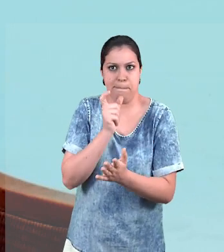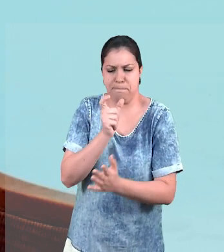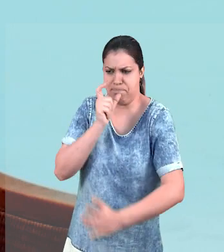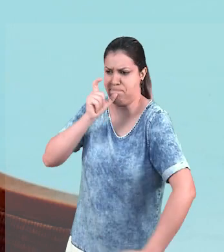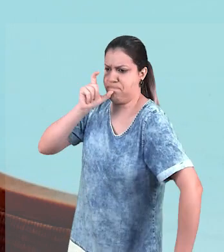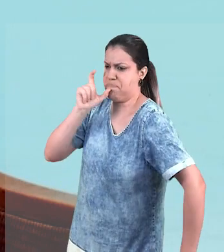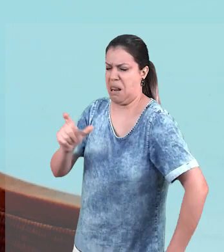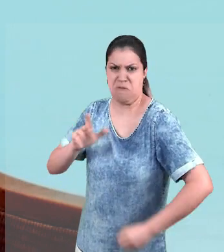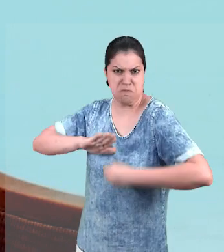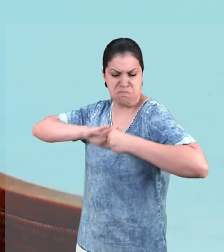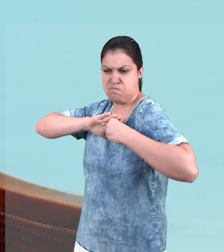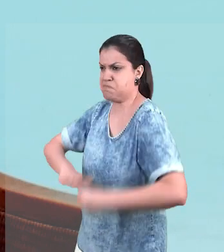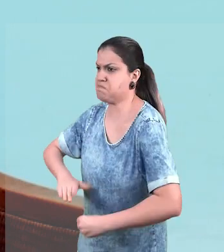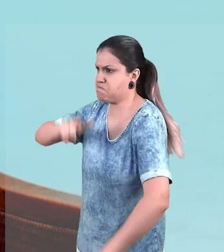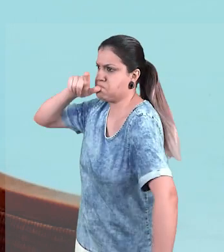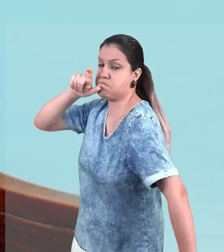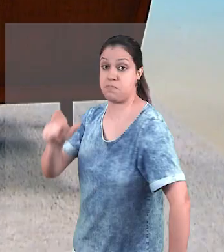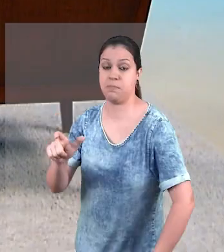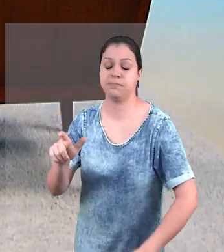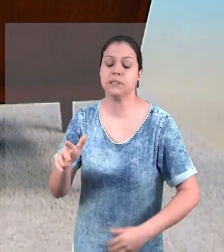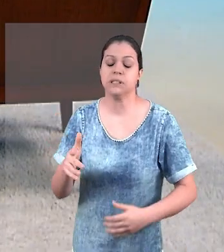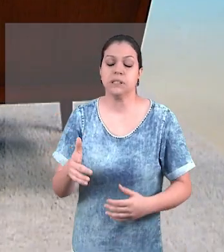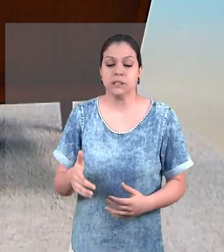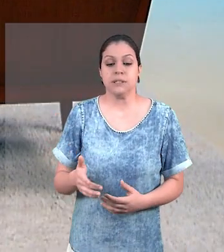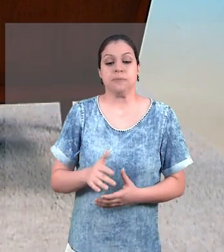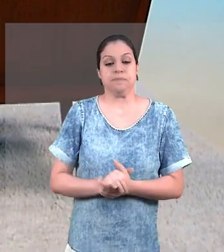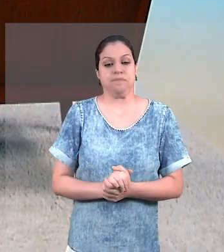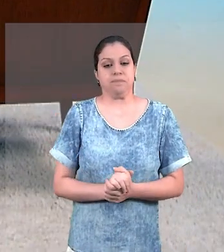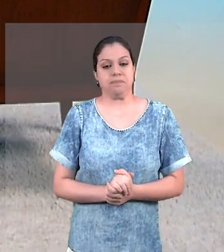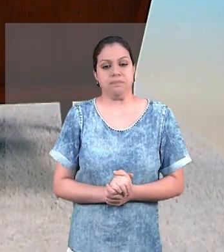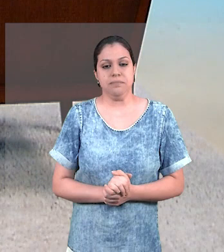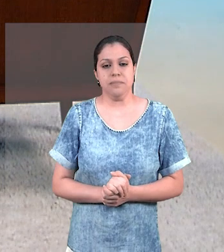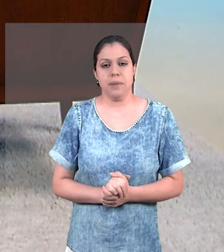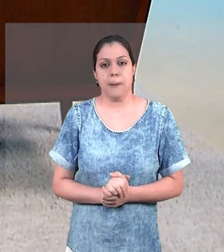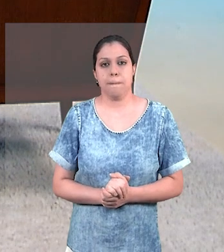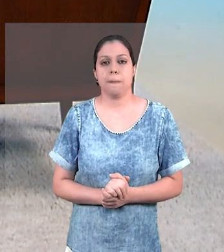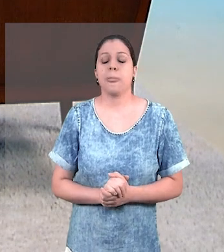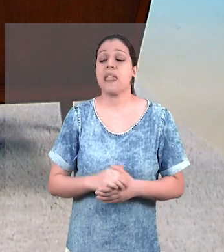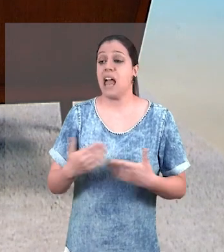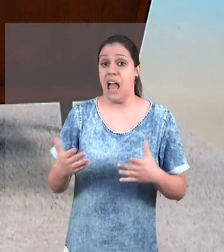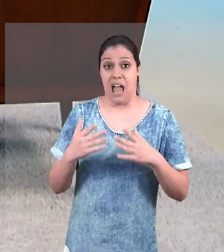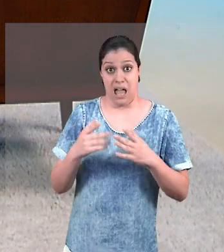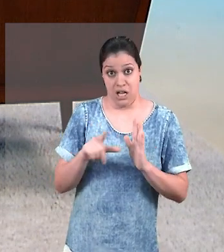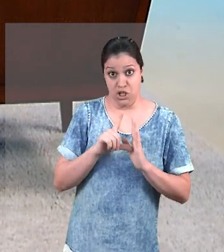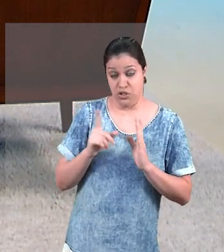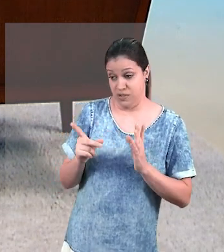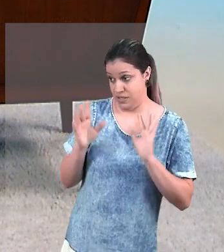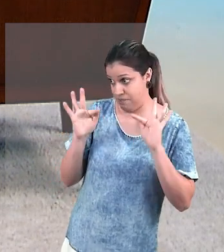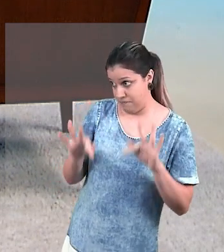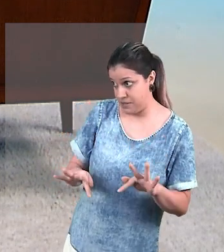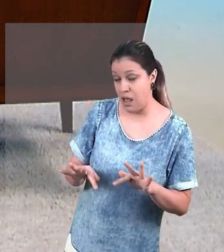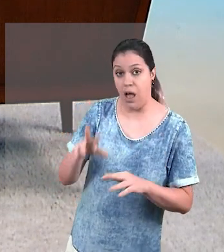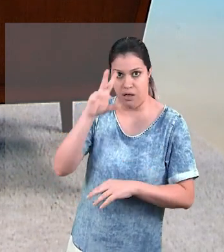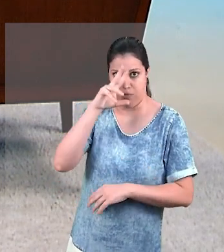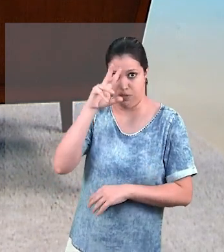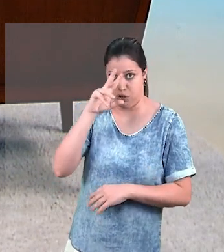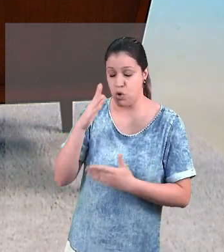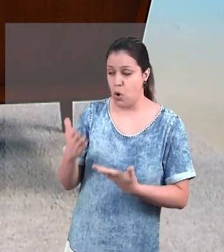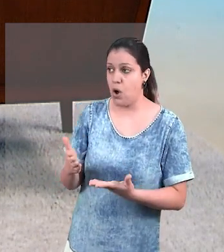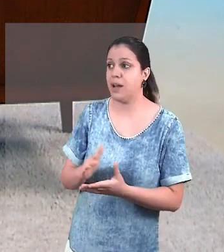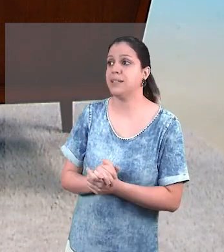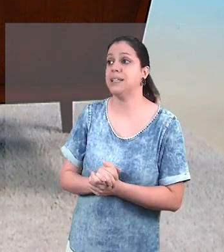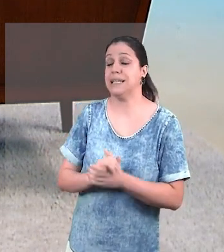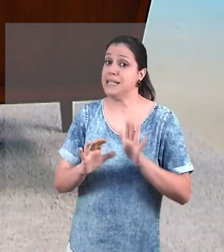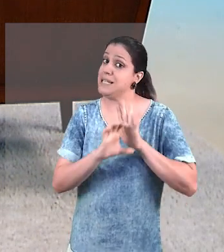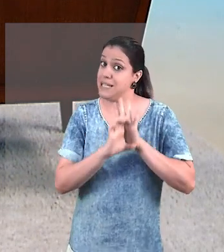psicologicamente eu era diminuída. Bruna, antes de você terminar de contar a sua história pra gente, que eu sei que o desfecho, ele vai servir de exemplo para